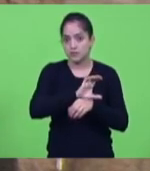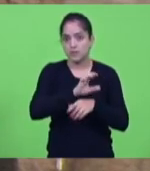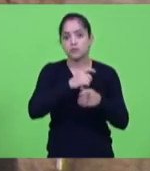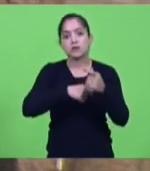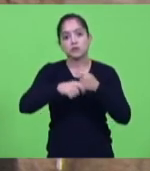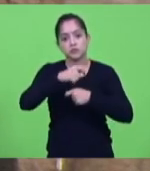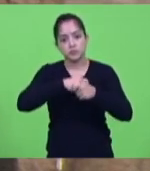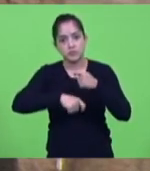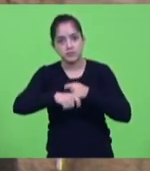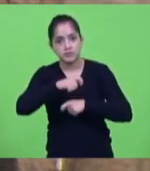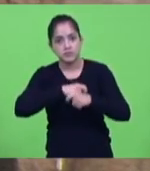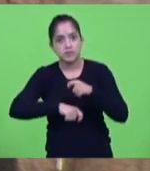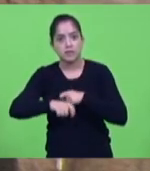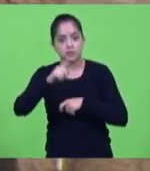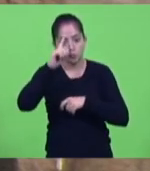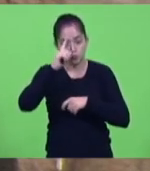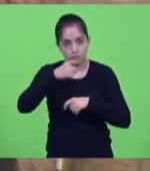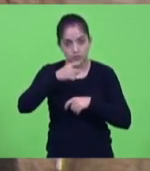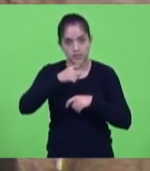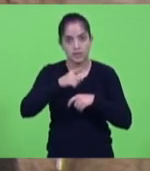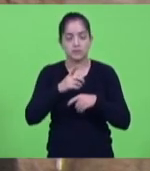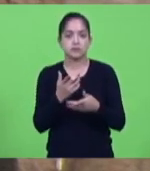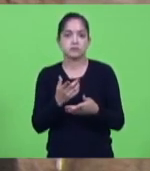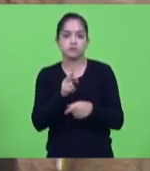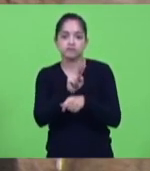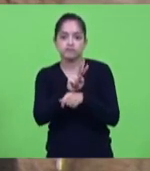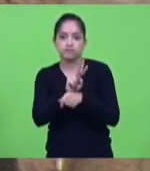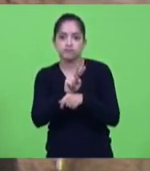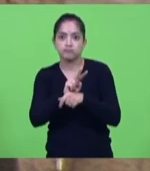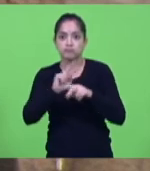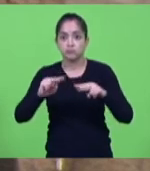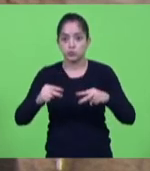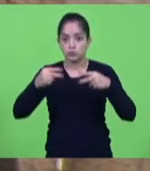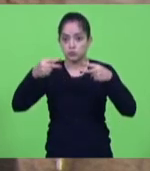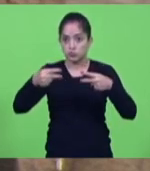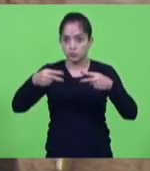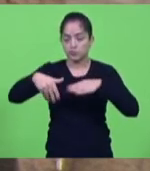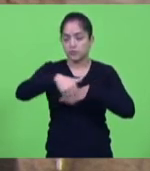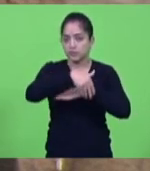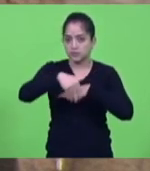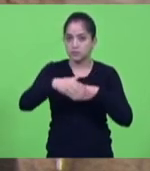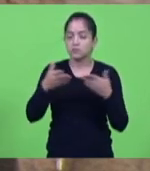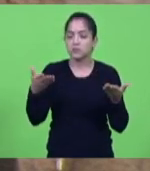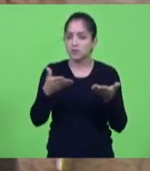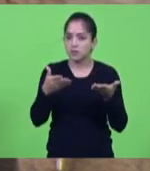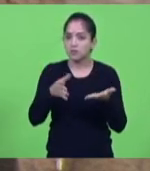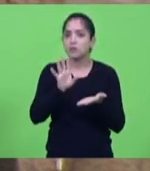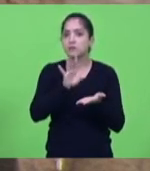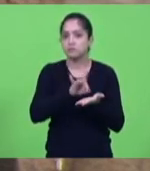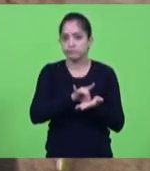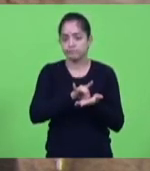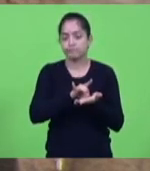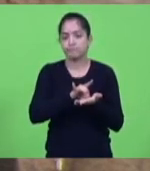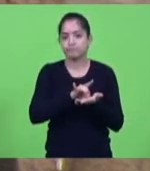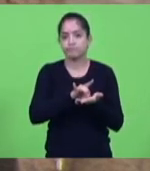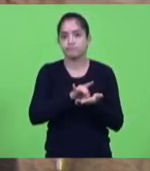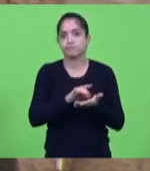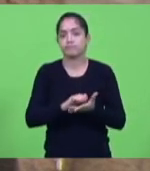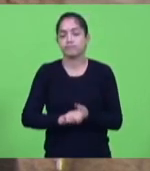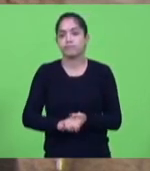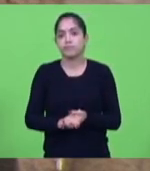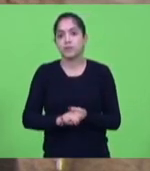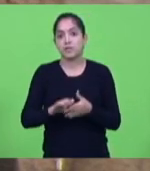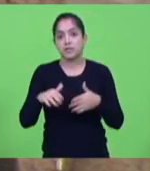e fizesse a obra competente de duplicação. Isso está acontecendo em tempo recorde, e esse